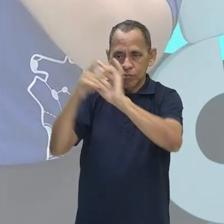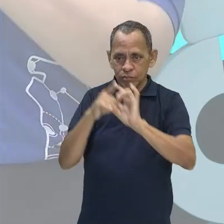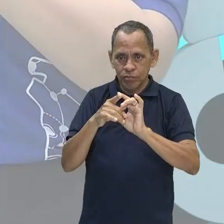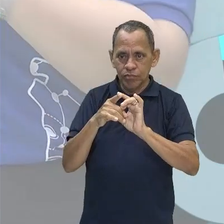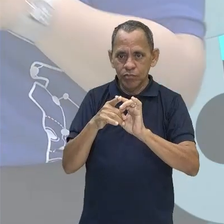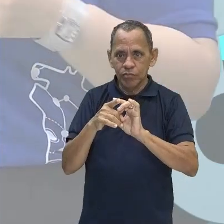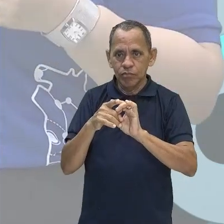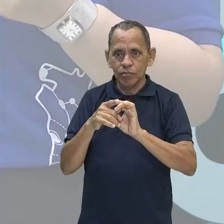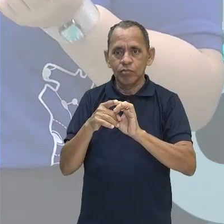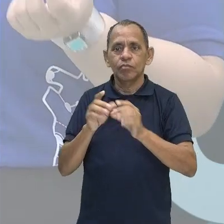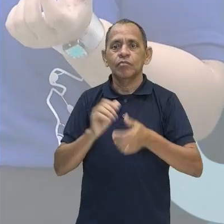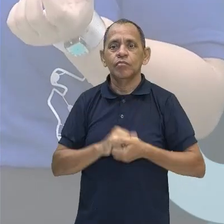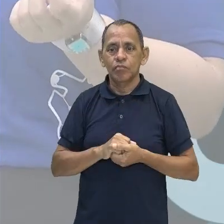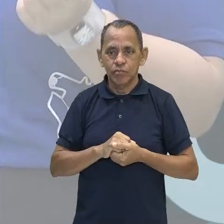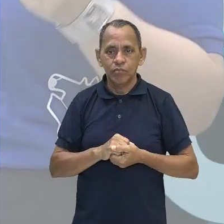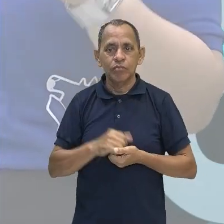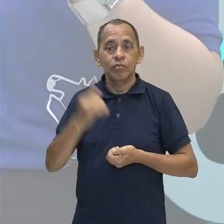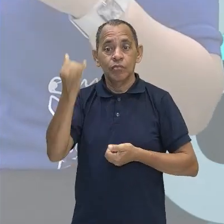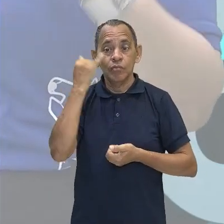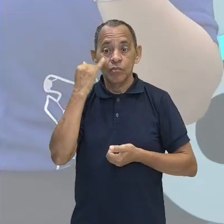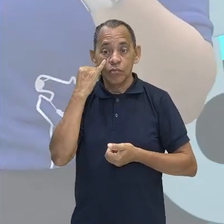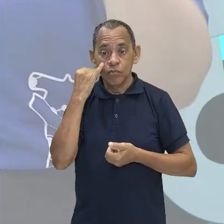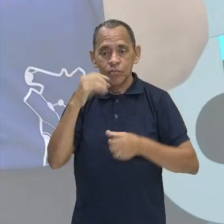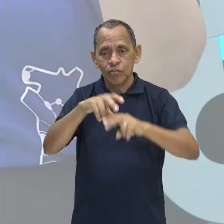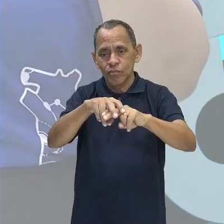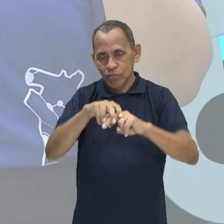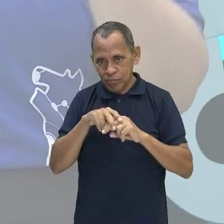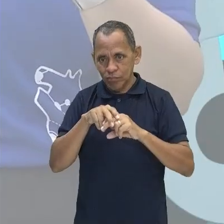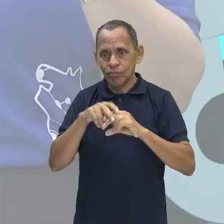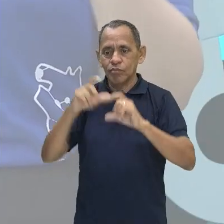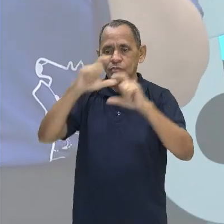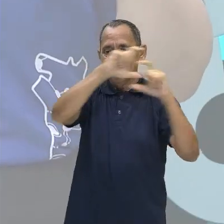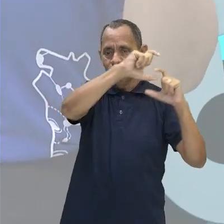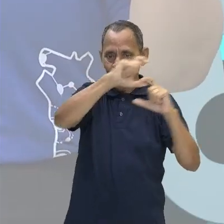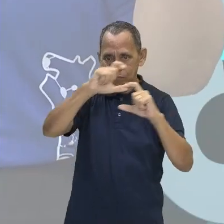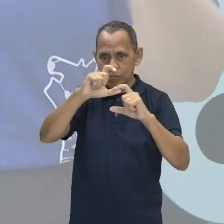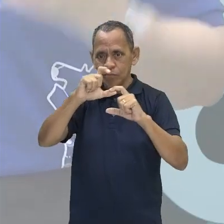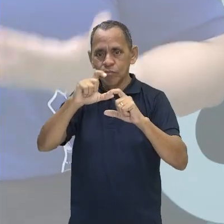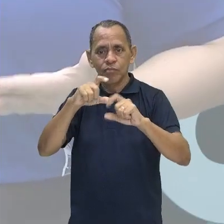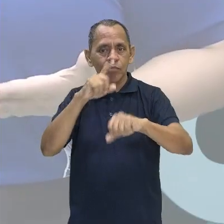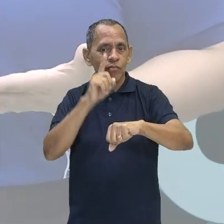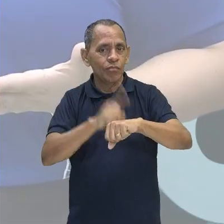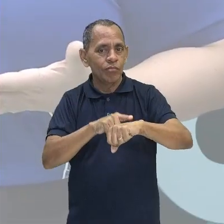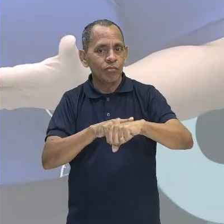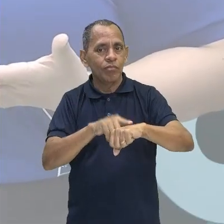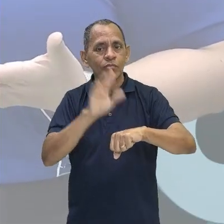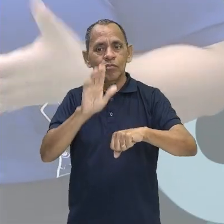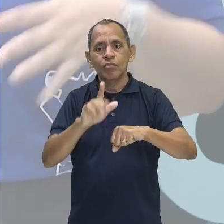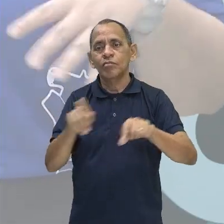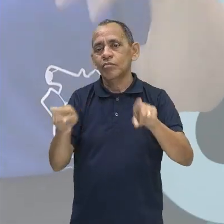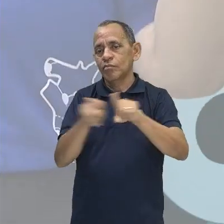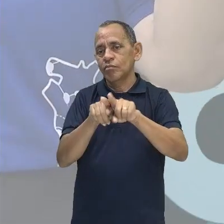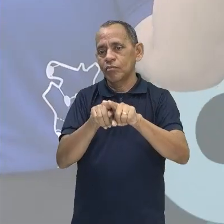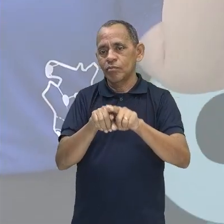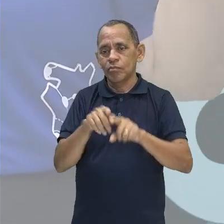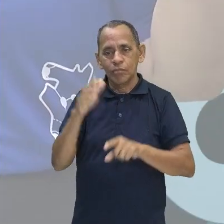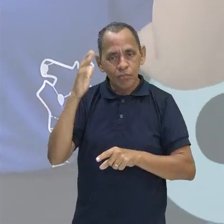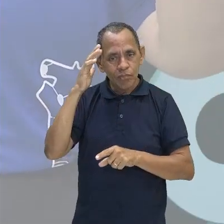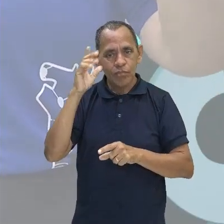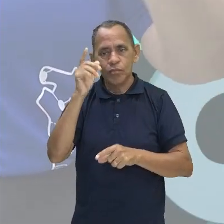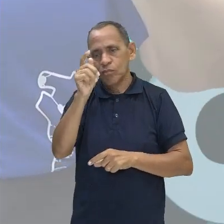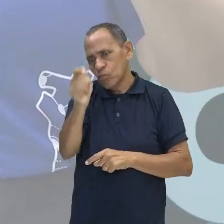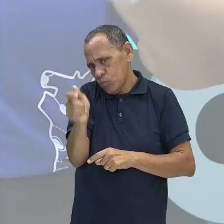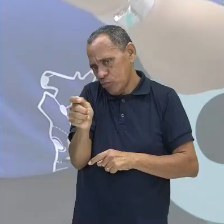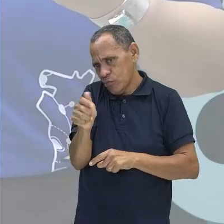justamente pelos desenhos. Então, existem sim marcadores temporais de espaço e tempo, mas eles são menos frequentes, né? Eles